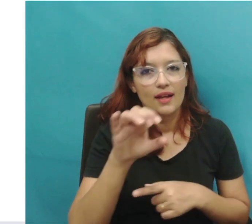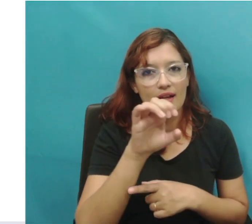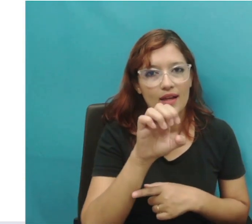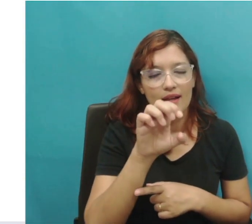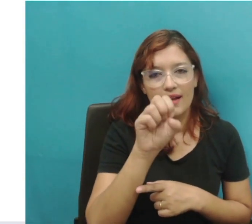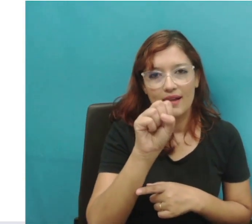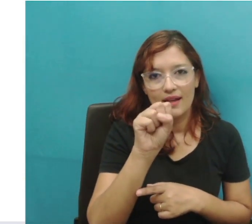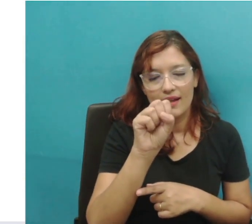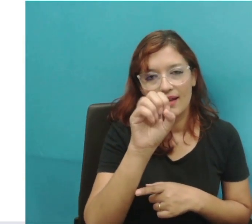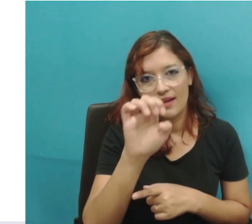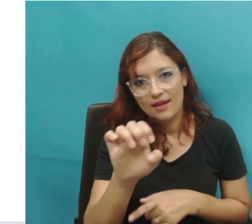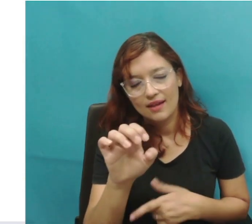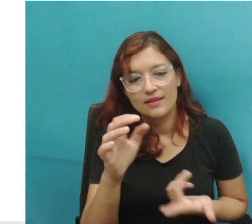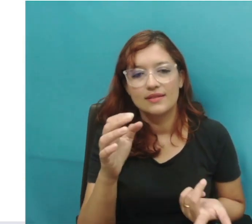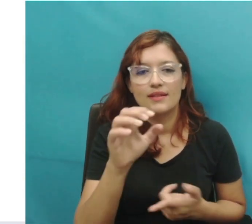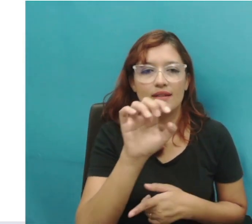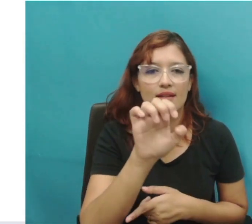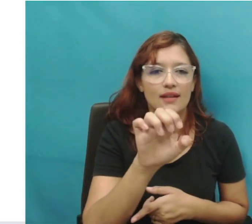Então,